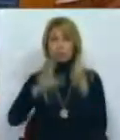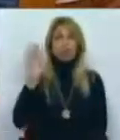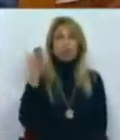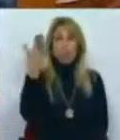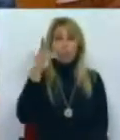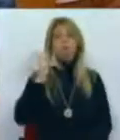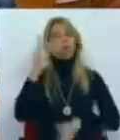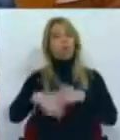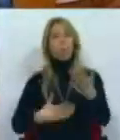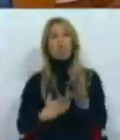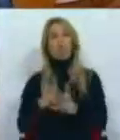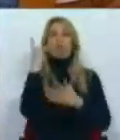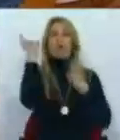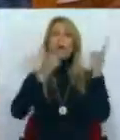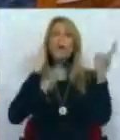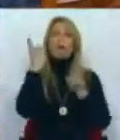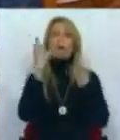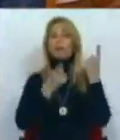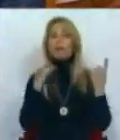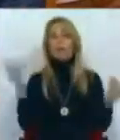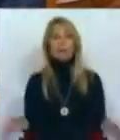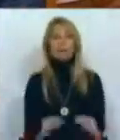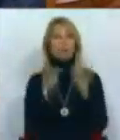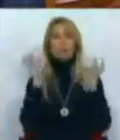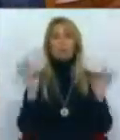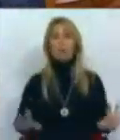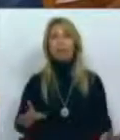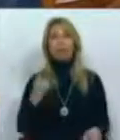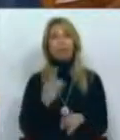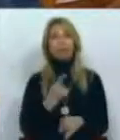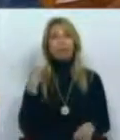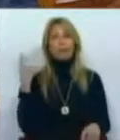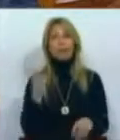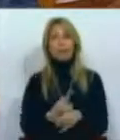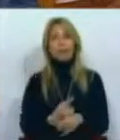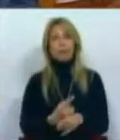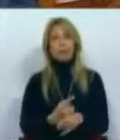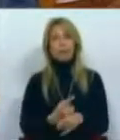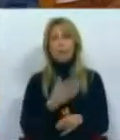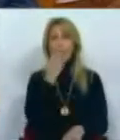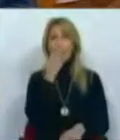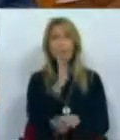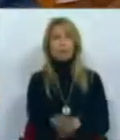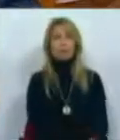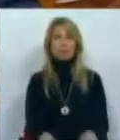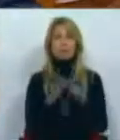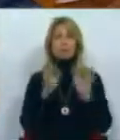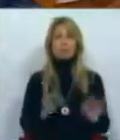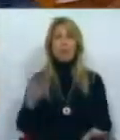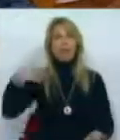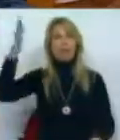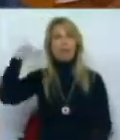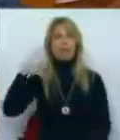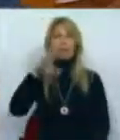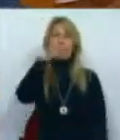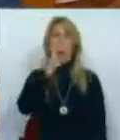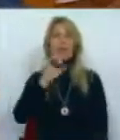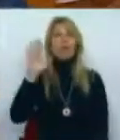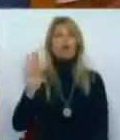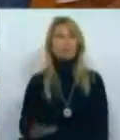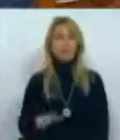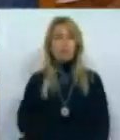continua a pensar, segundo a mesma cartilha que pautou a sua atuação enquanto Governo, que